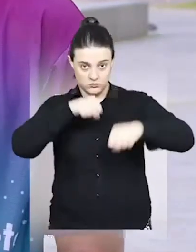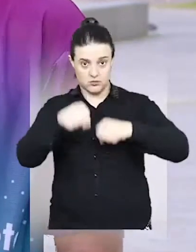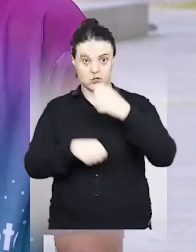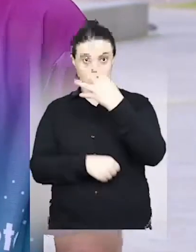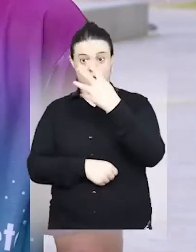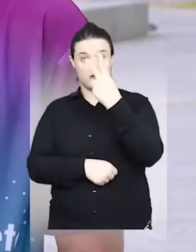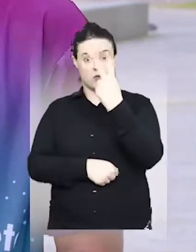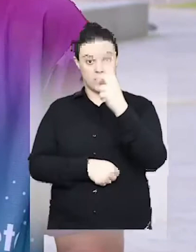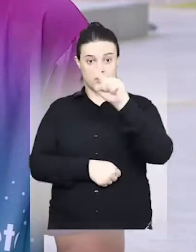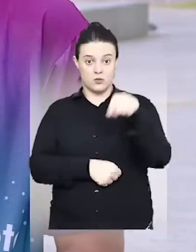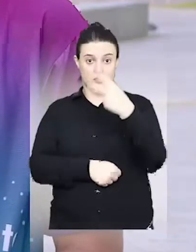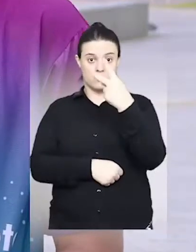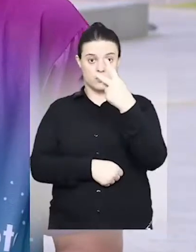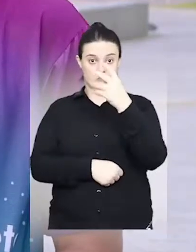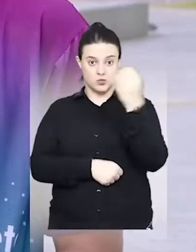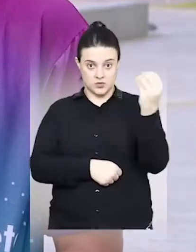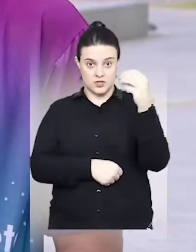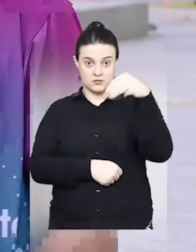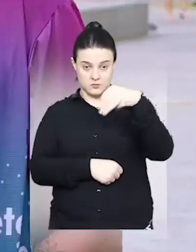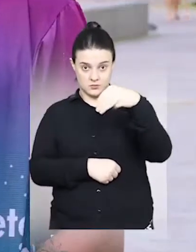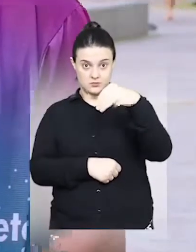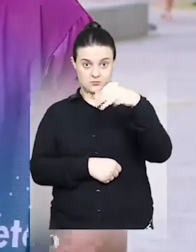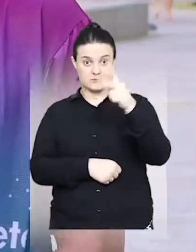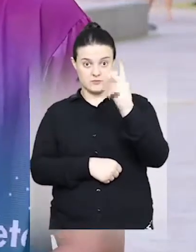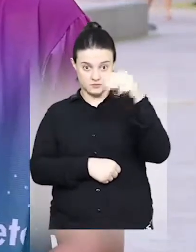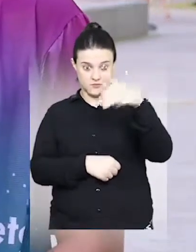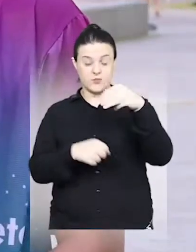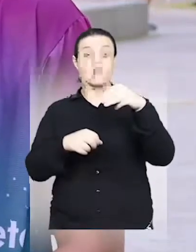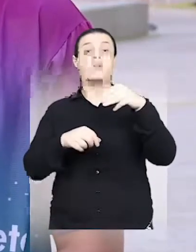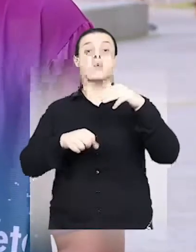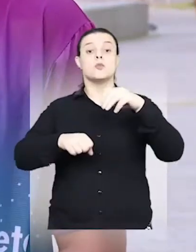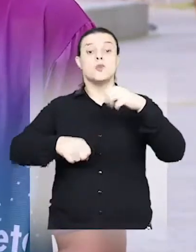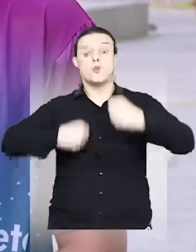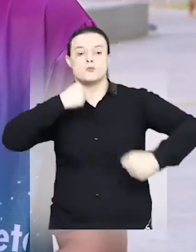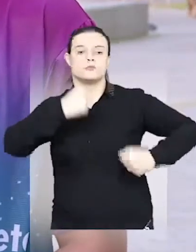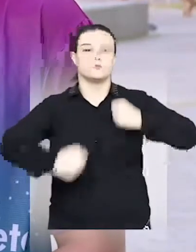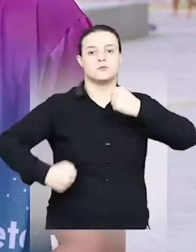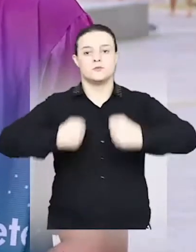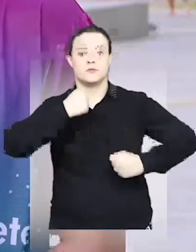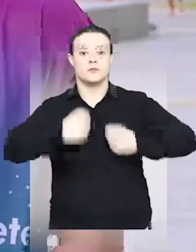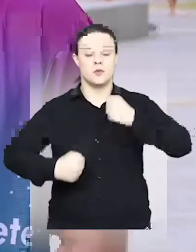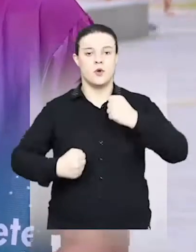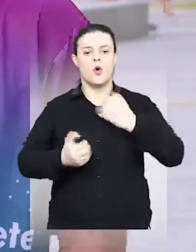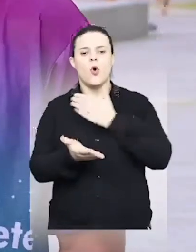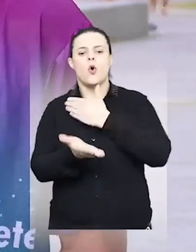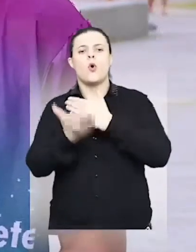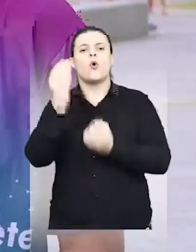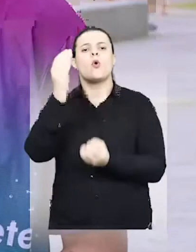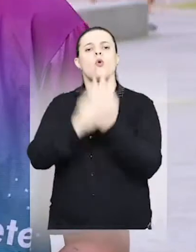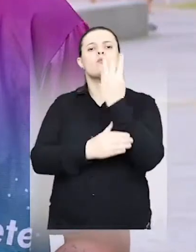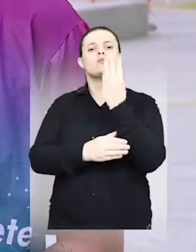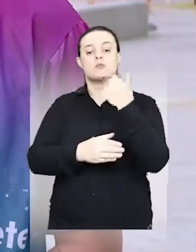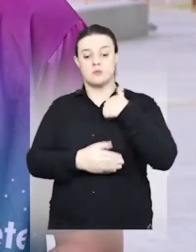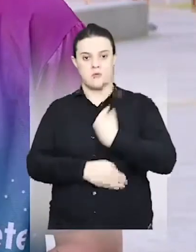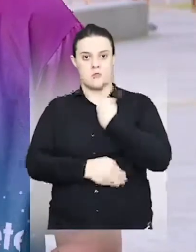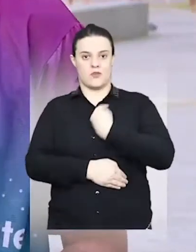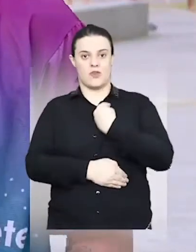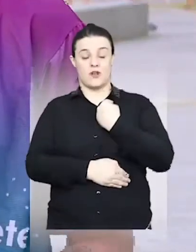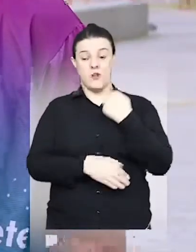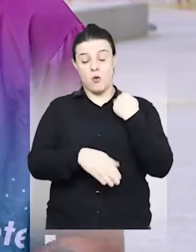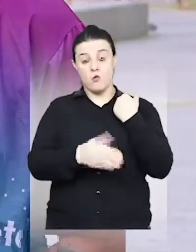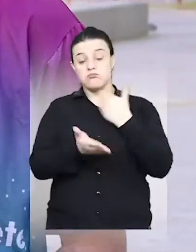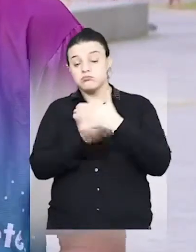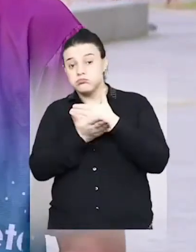e 42.200 de corrida. O Ironman ele surgiu no decorrer da minha vida, quando